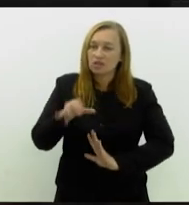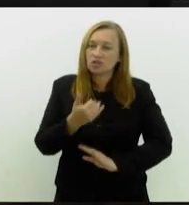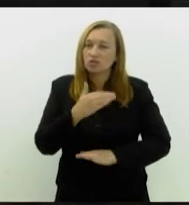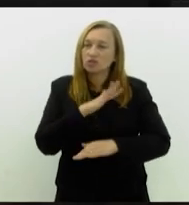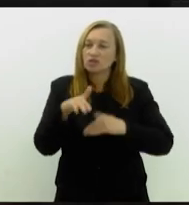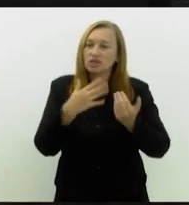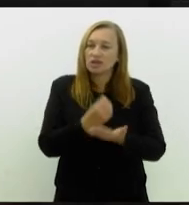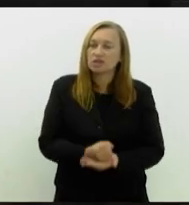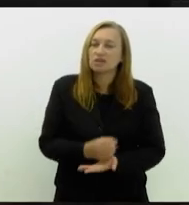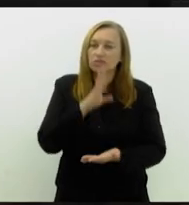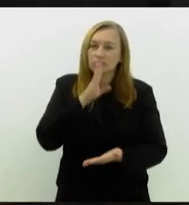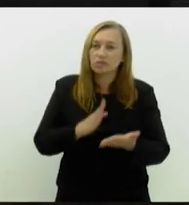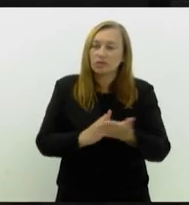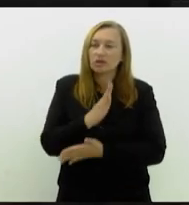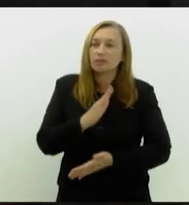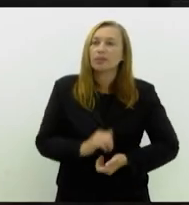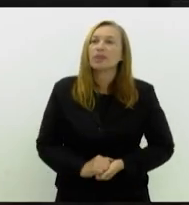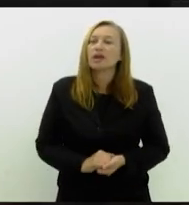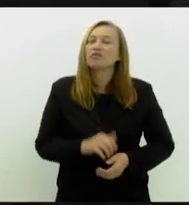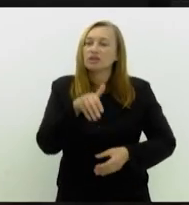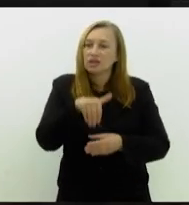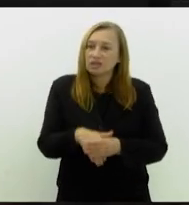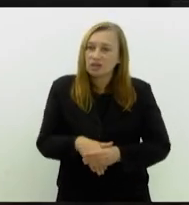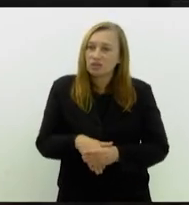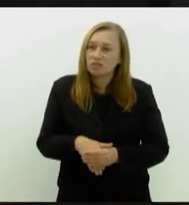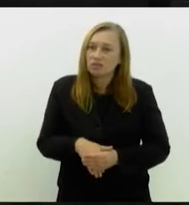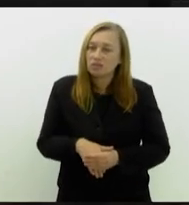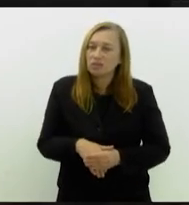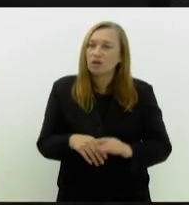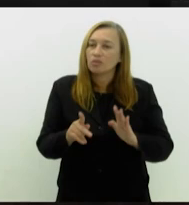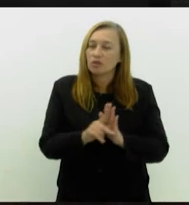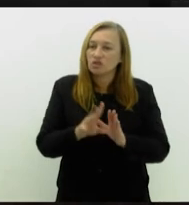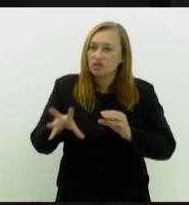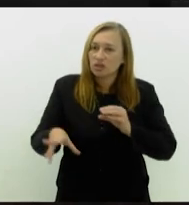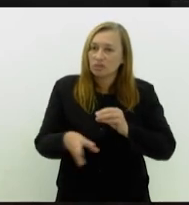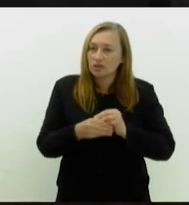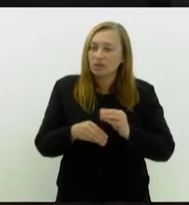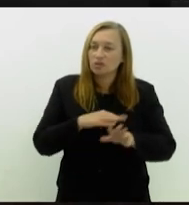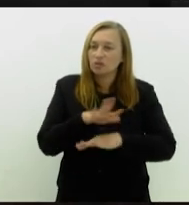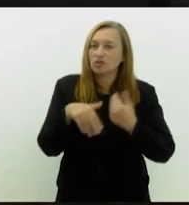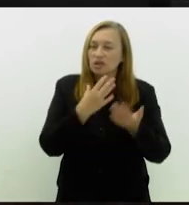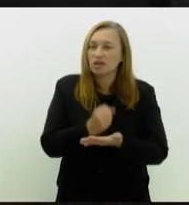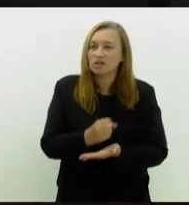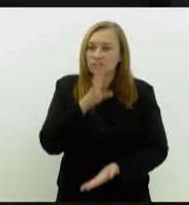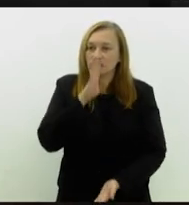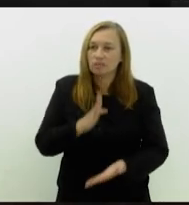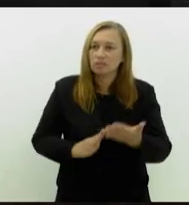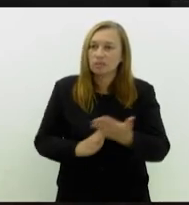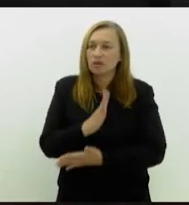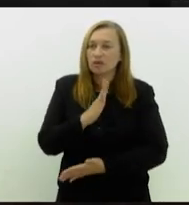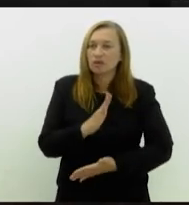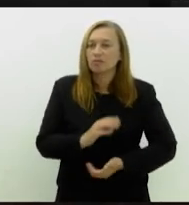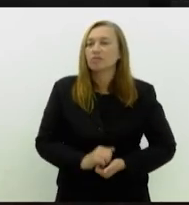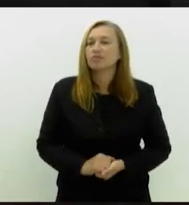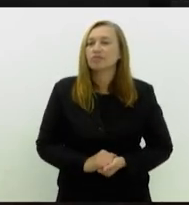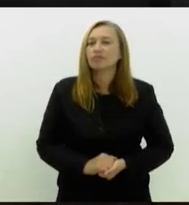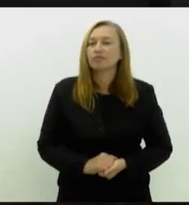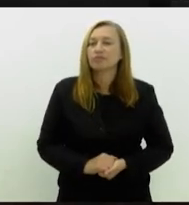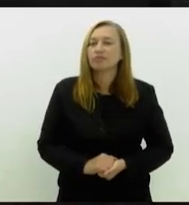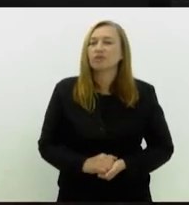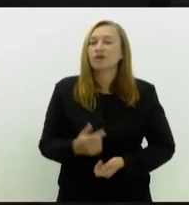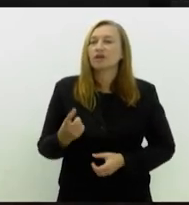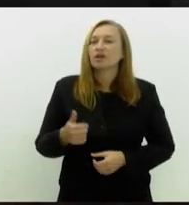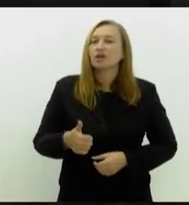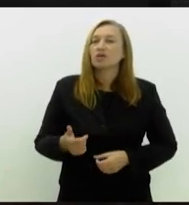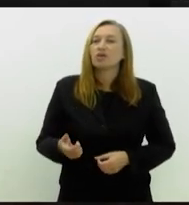senhores que a própr comão aprovado em votação o projeto assim emendado senhores que aprovam permanece Como estão aprovado em